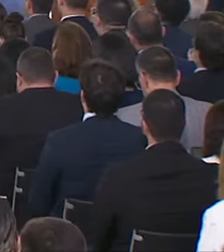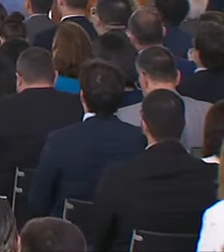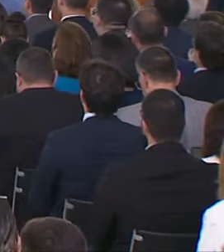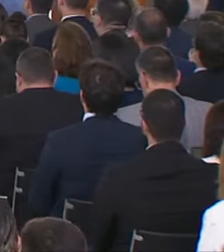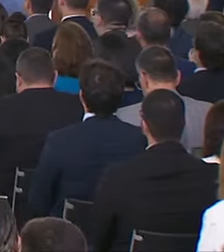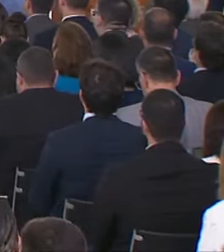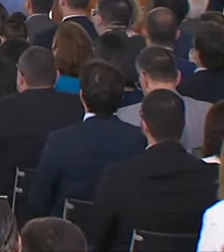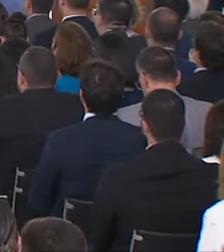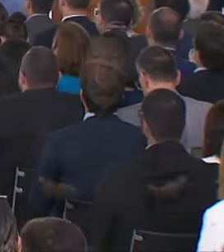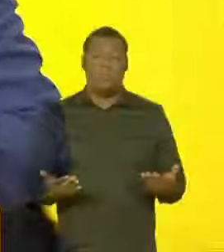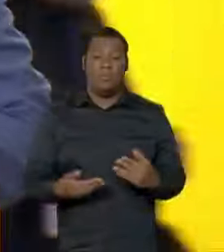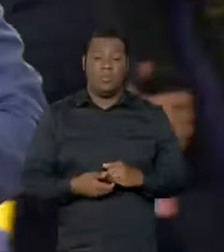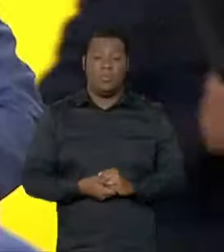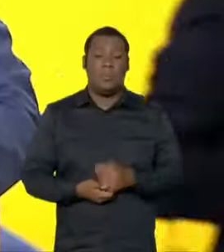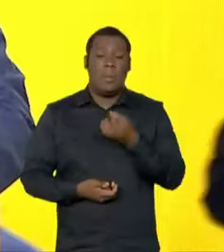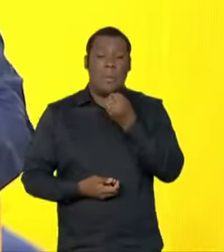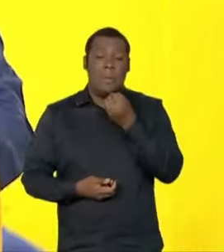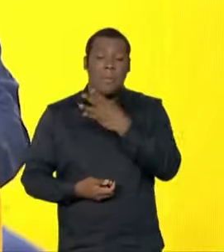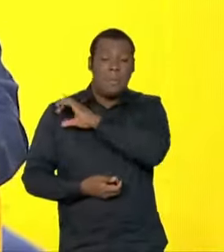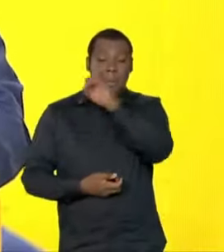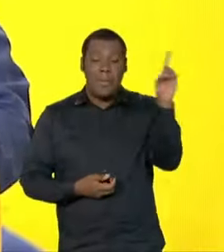Muito bom dia.